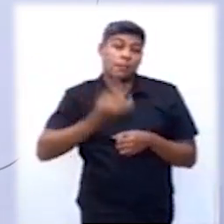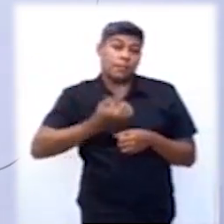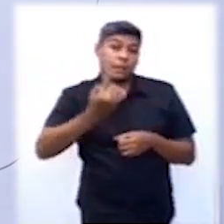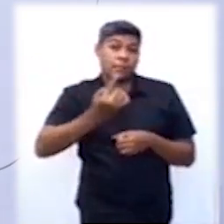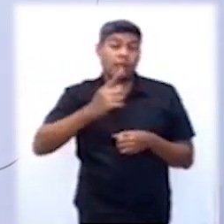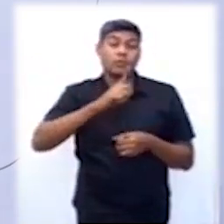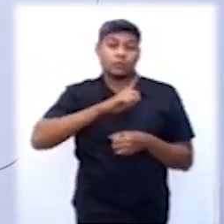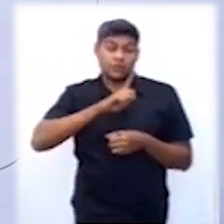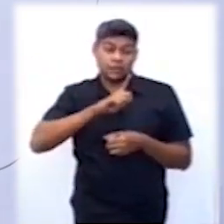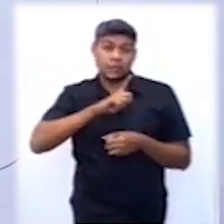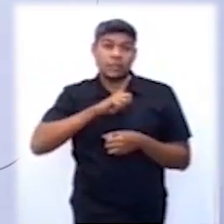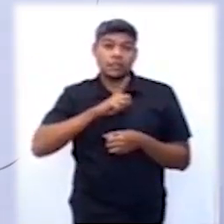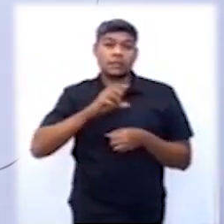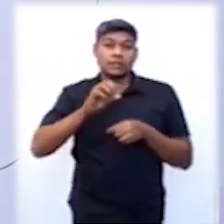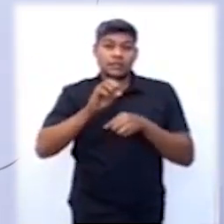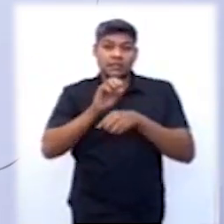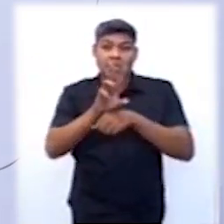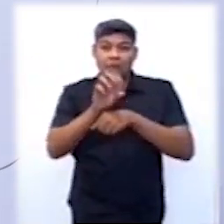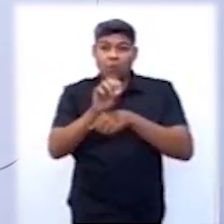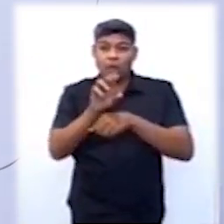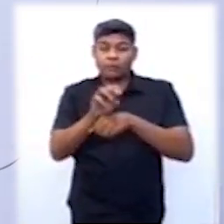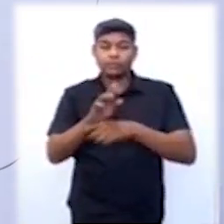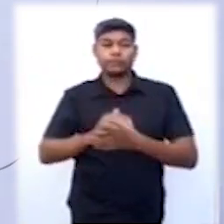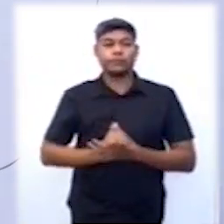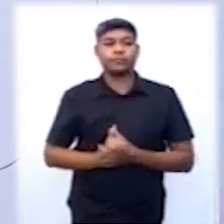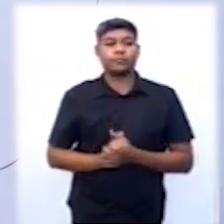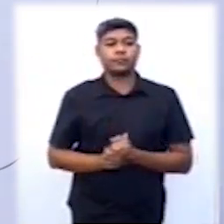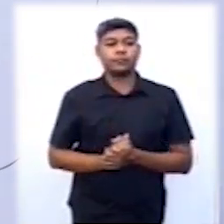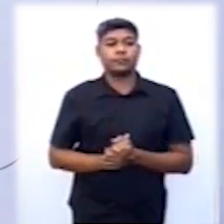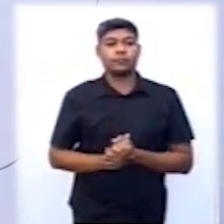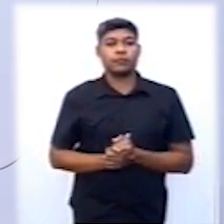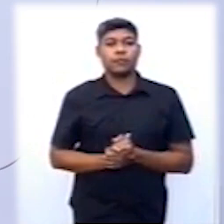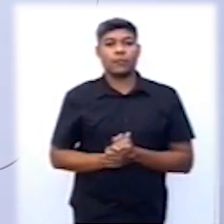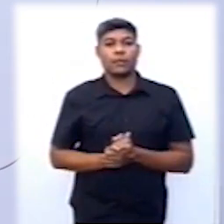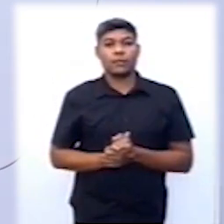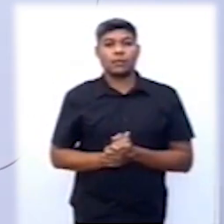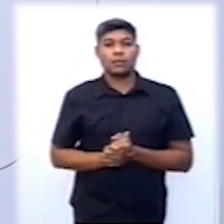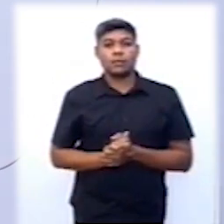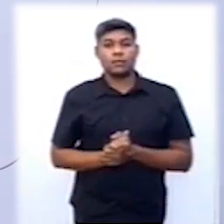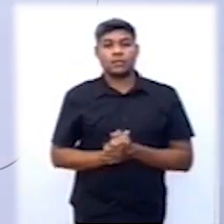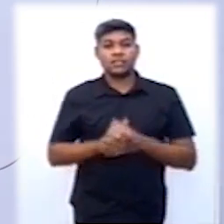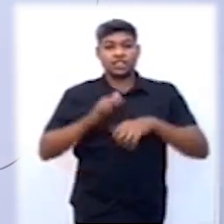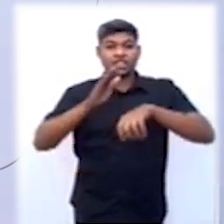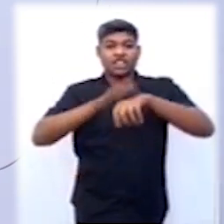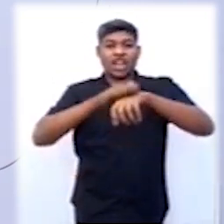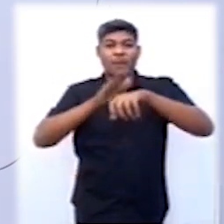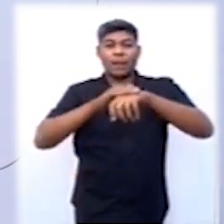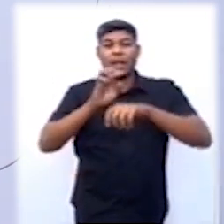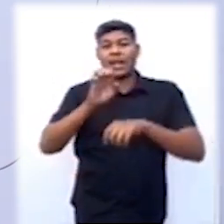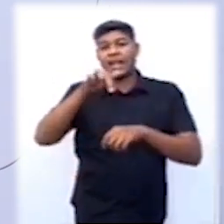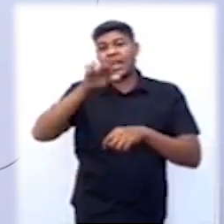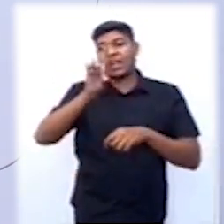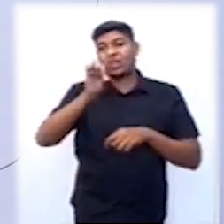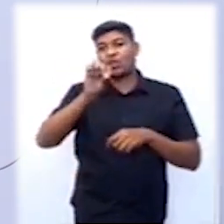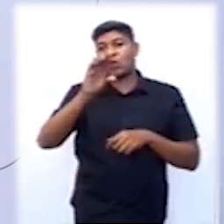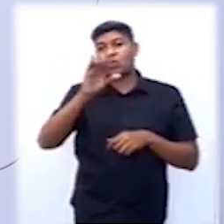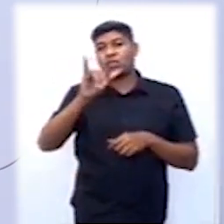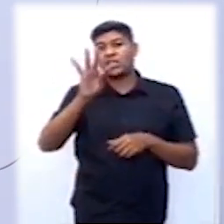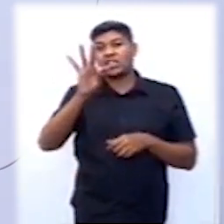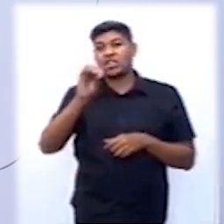pedaço da célula, olha aqui o vírus, então, por um processo que a gente chama de endocitose,